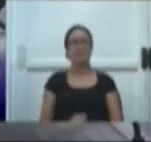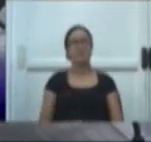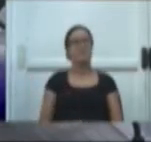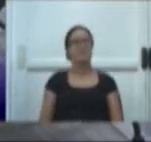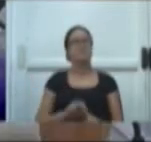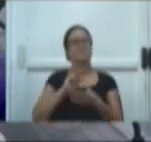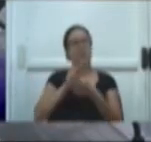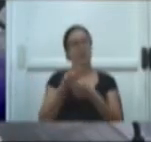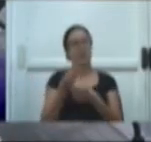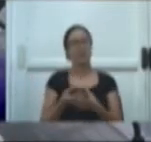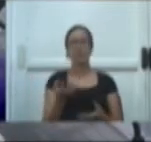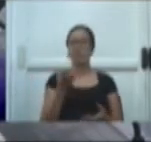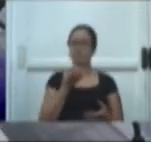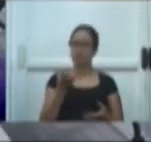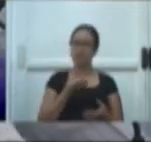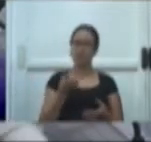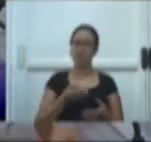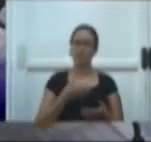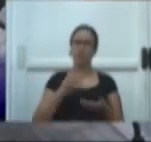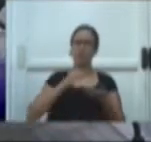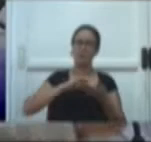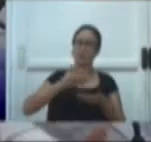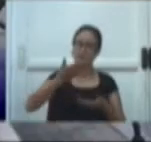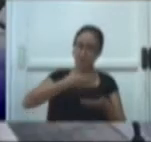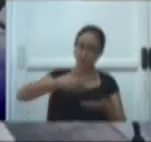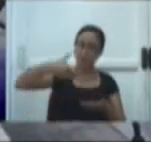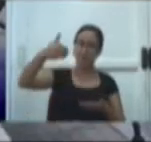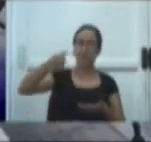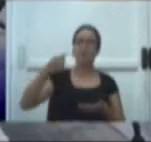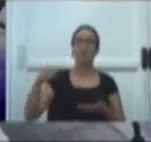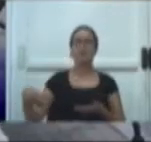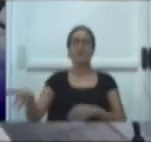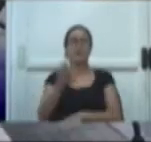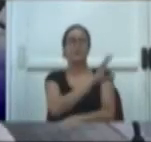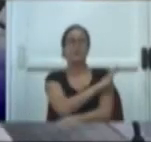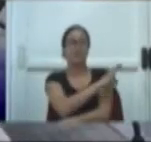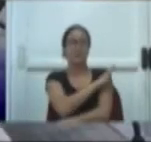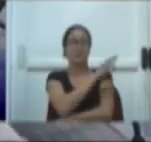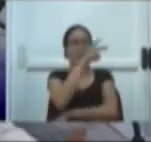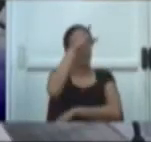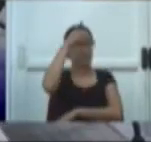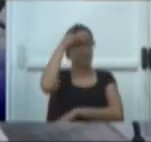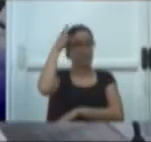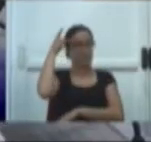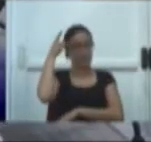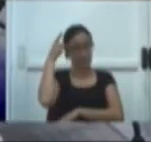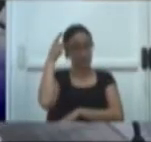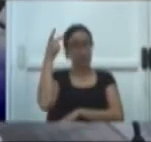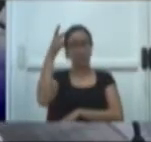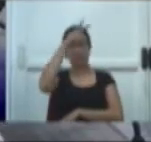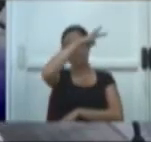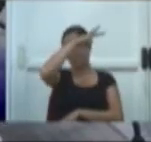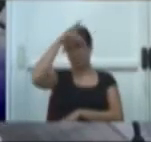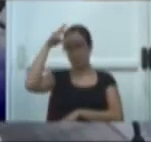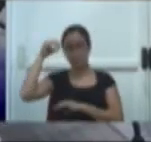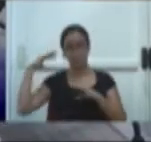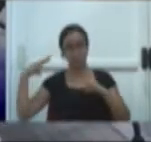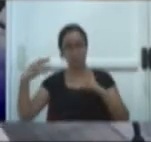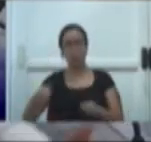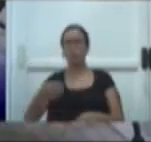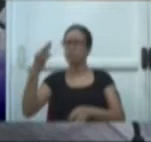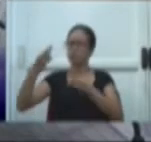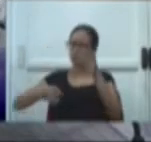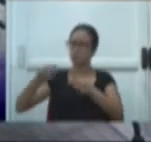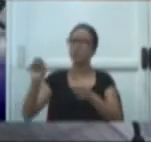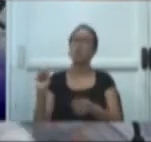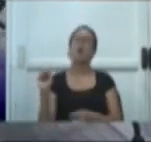Municipal e faço votos que no Poder Executivo também se faça justiça a todos os trabalhadores da